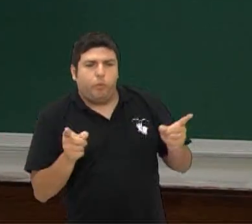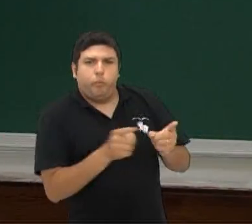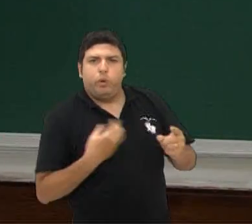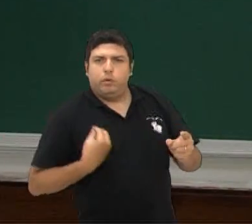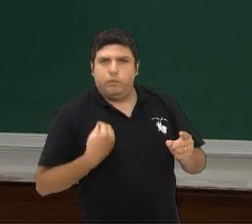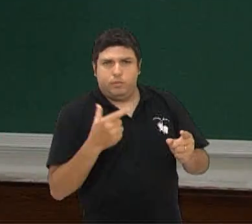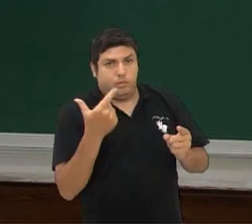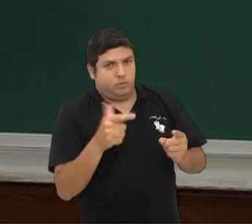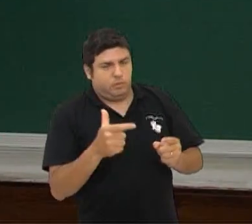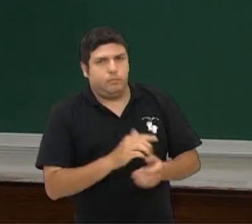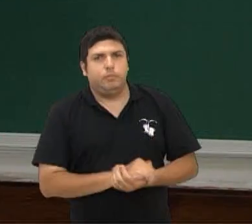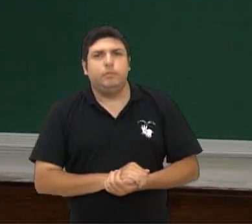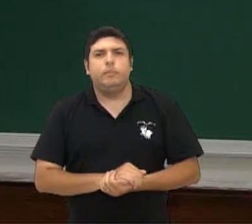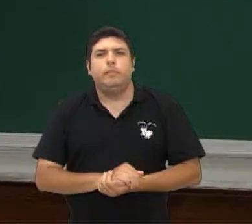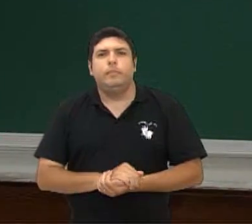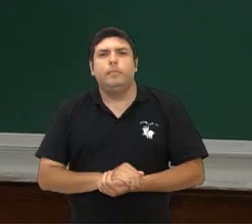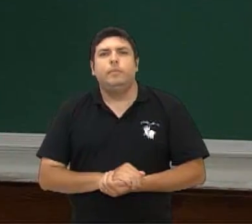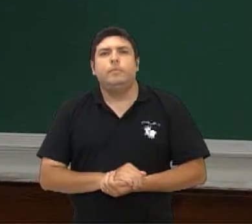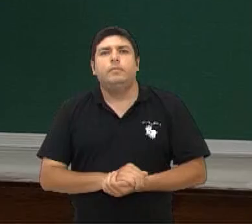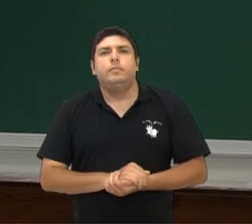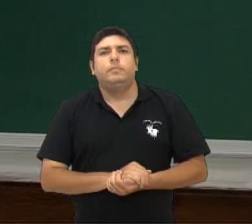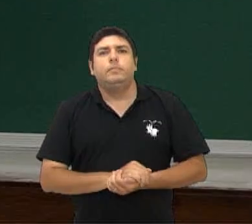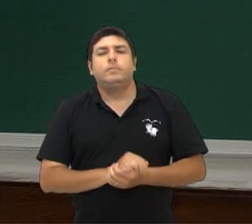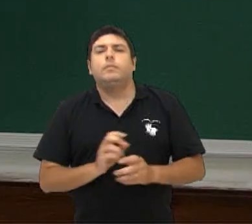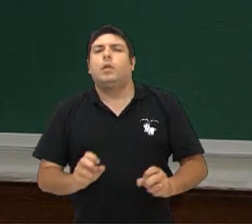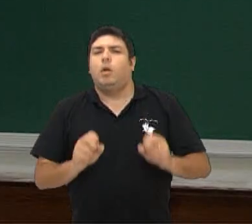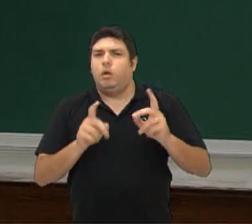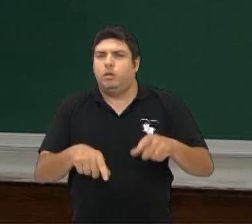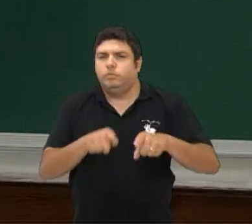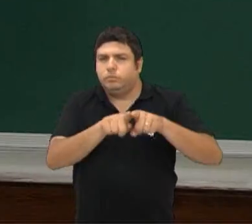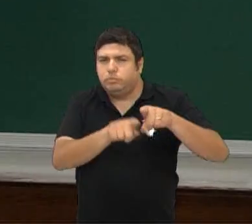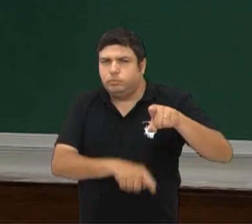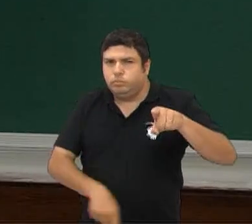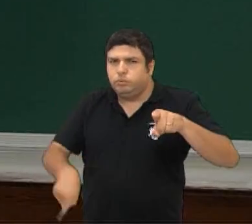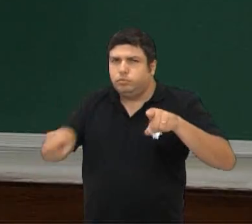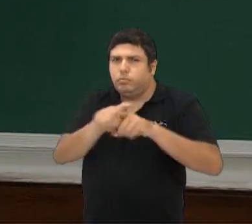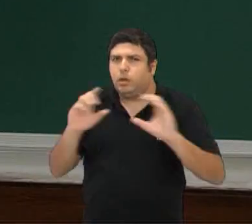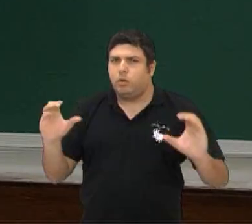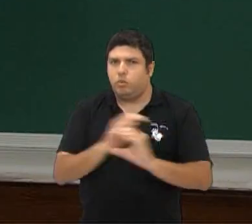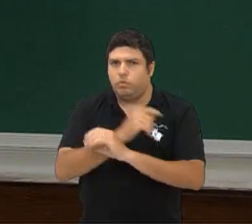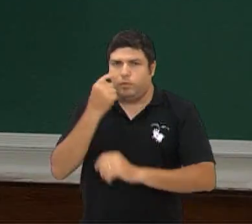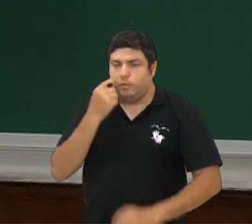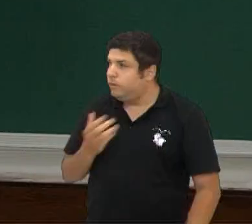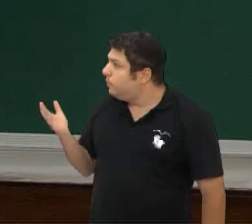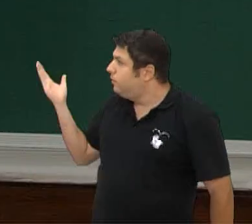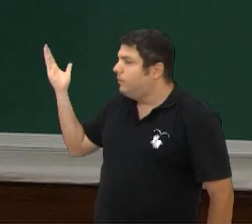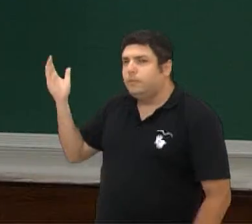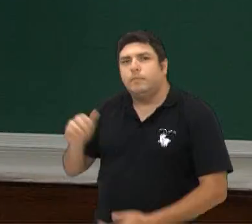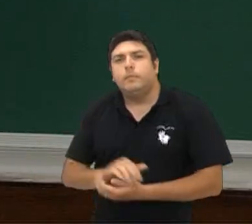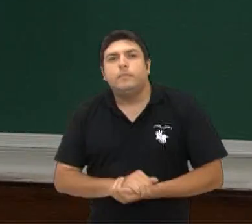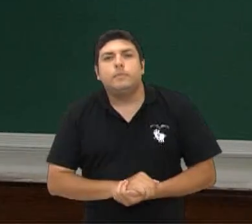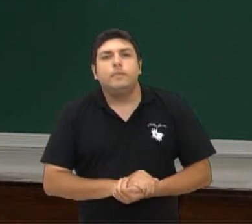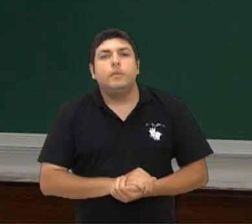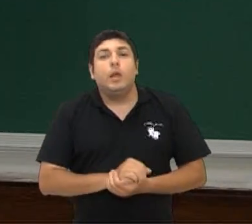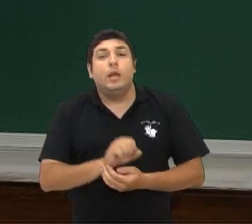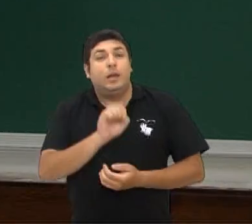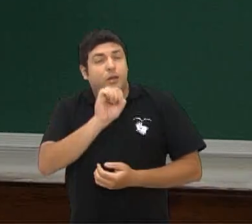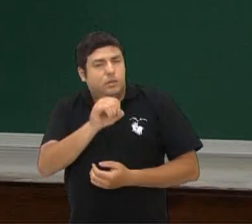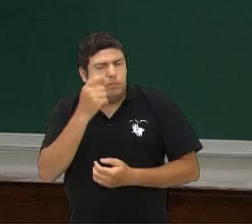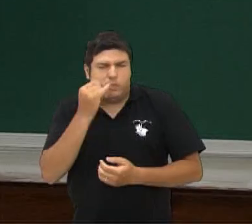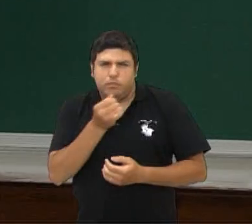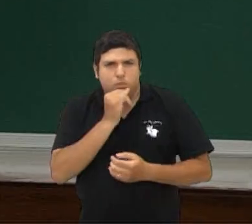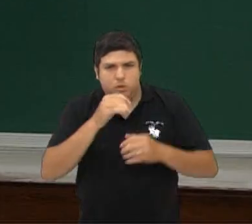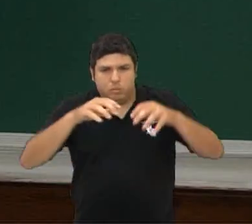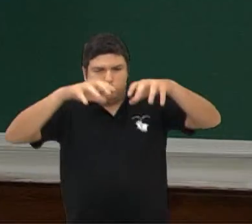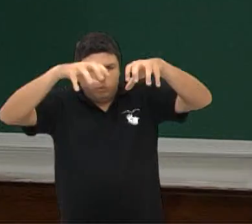vivos, tá? É um pouquinho mais simples. Aqui o ciclo completo para vocês. Olha que bonitinho esse desenho. Então, se a gente começar aqui pela